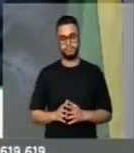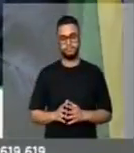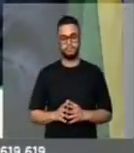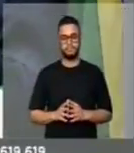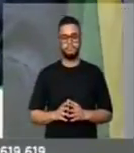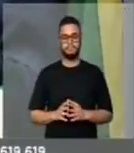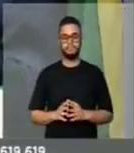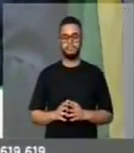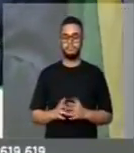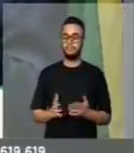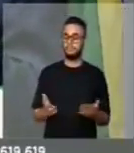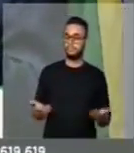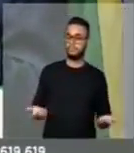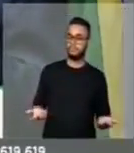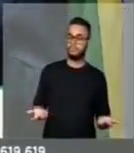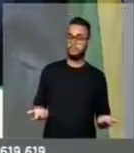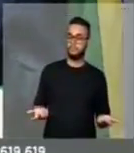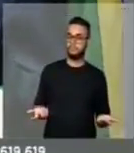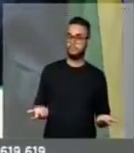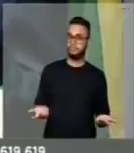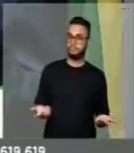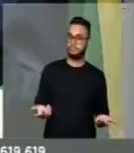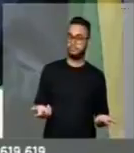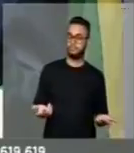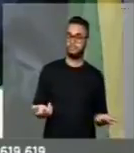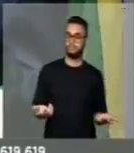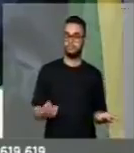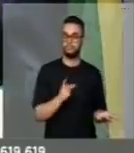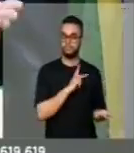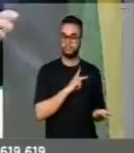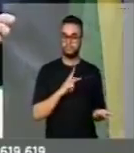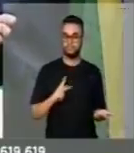Quem preside esse estágio